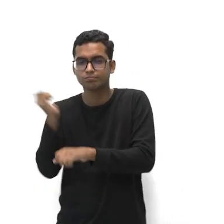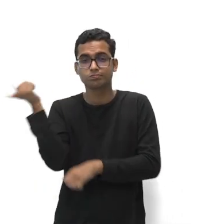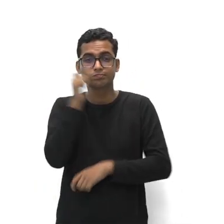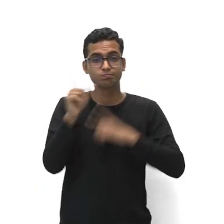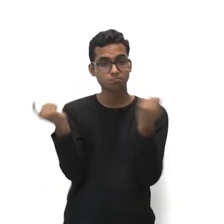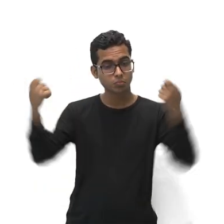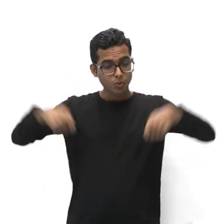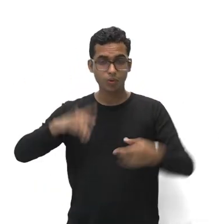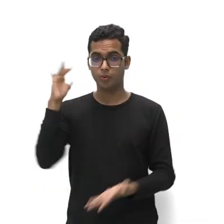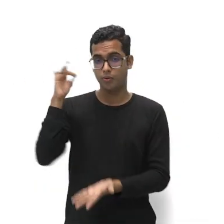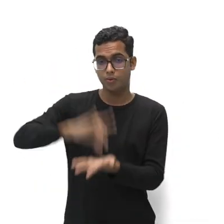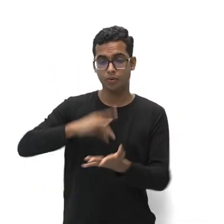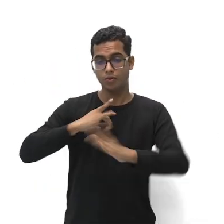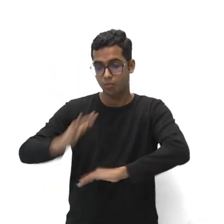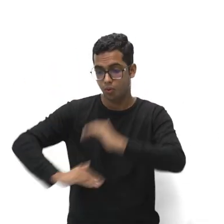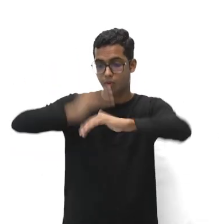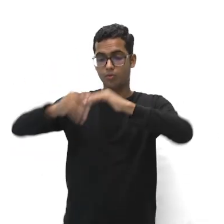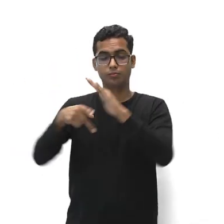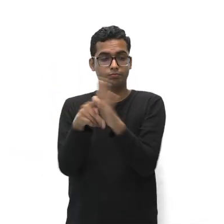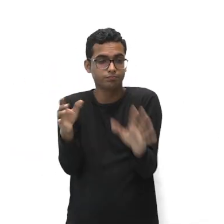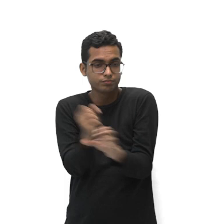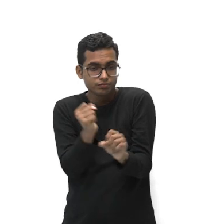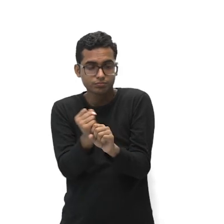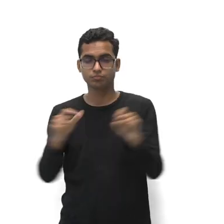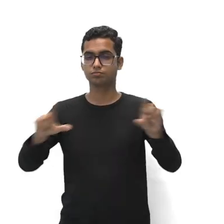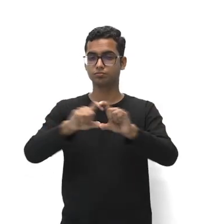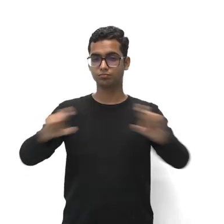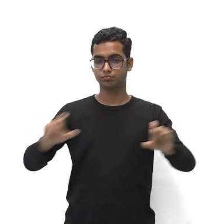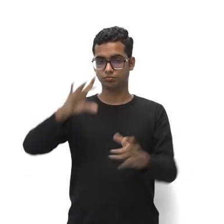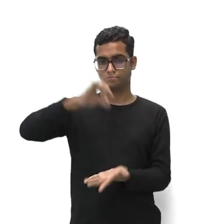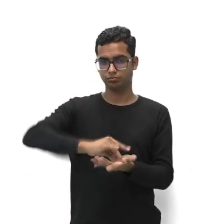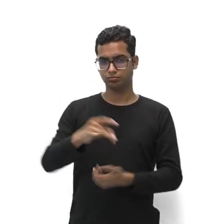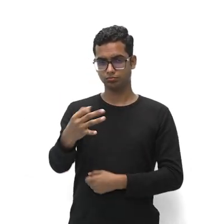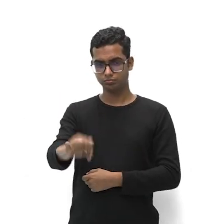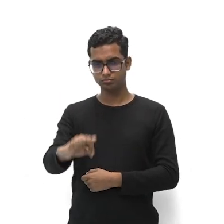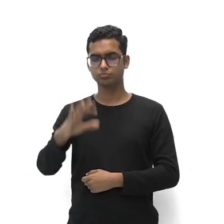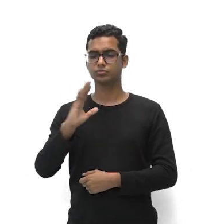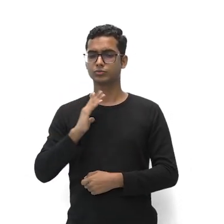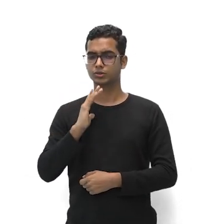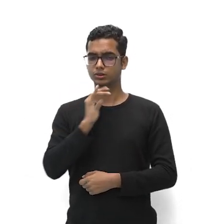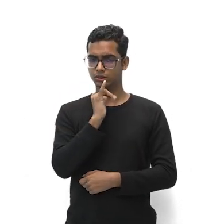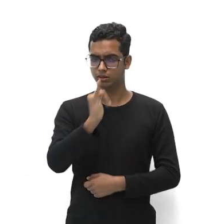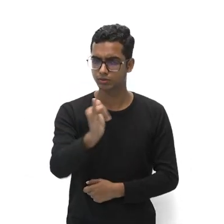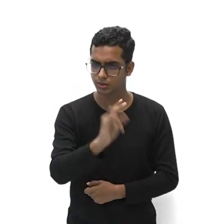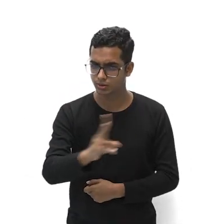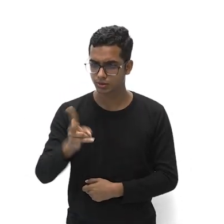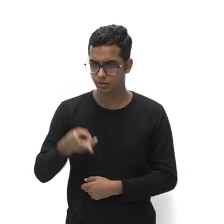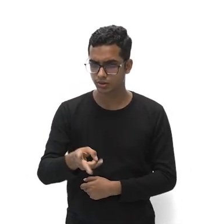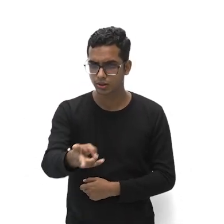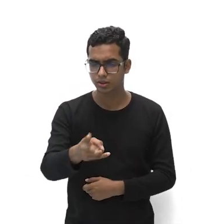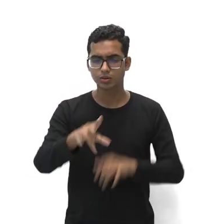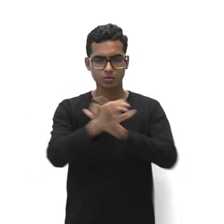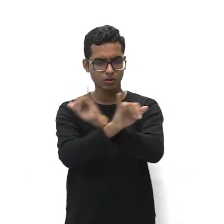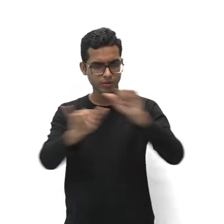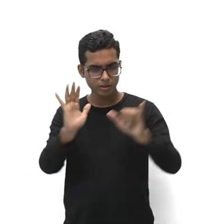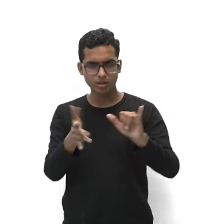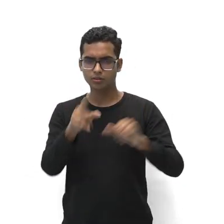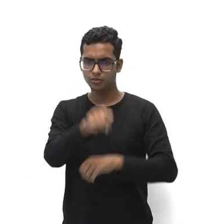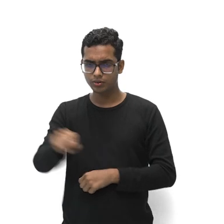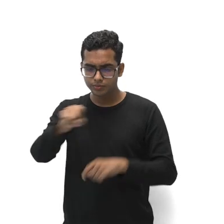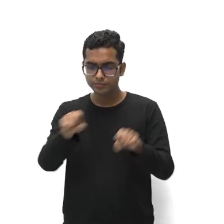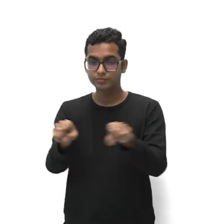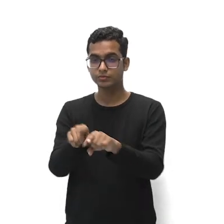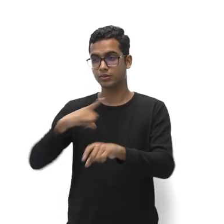me possibilitem desenvolver esse cálculo. Como eu sempre digo, cabe a quem está desenvolvendo